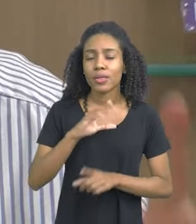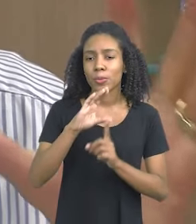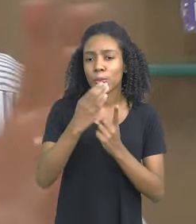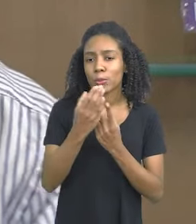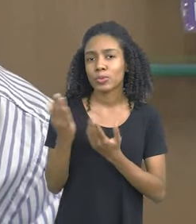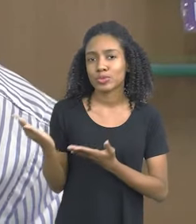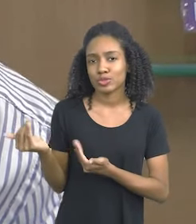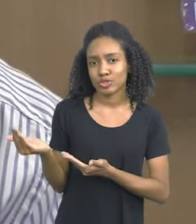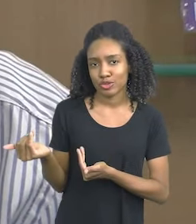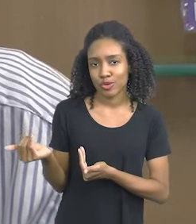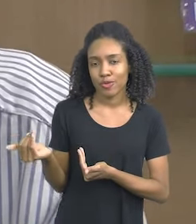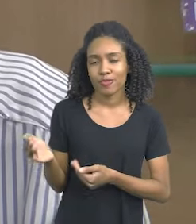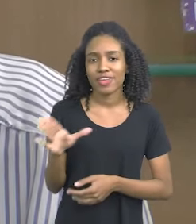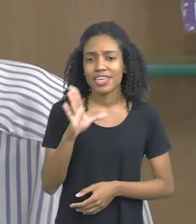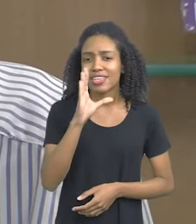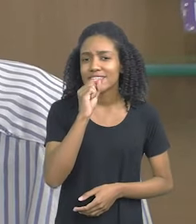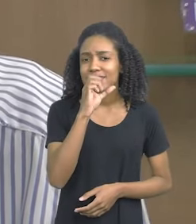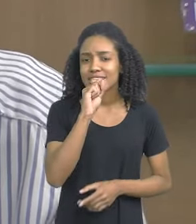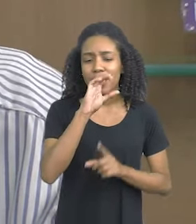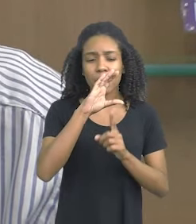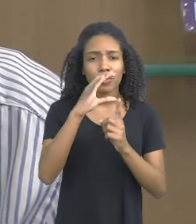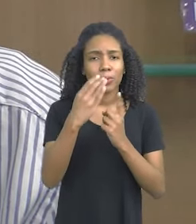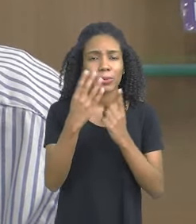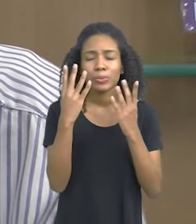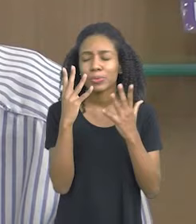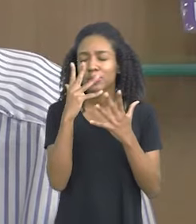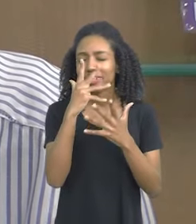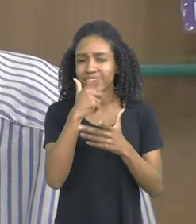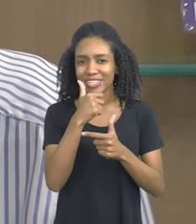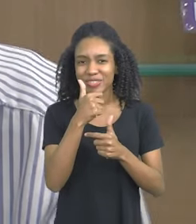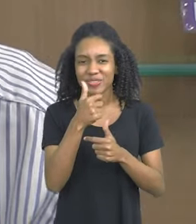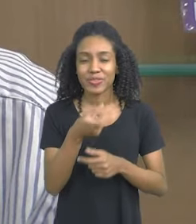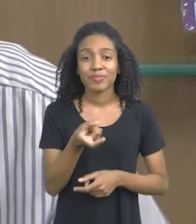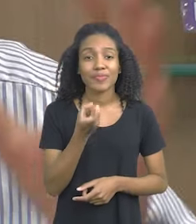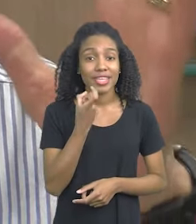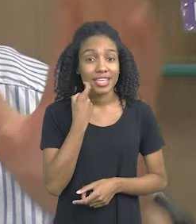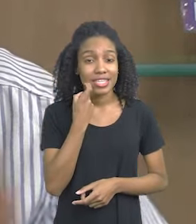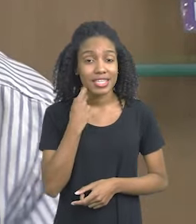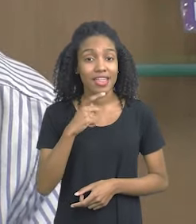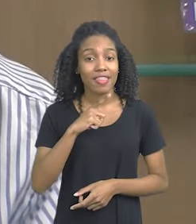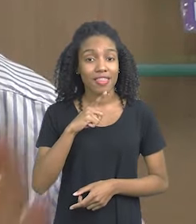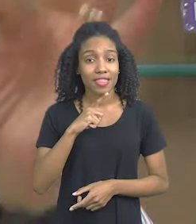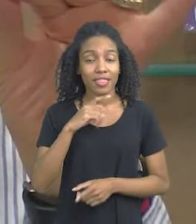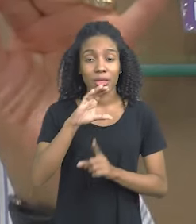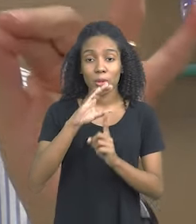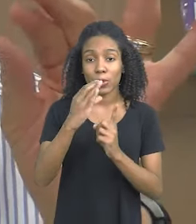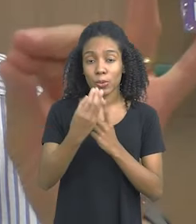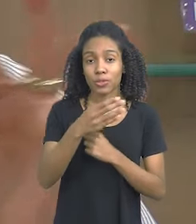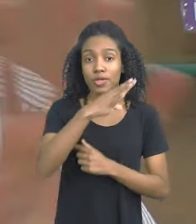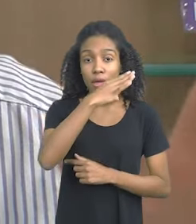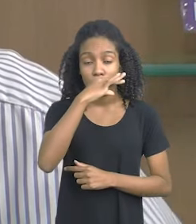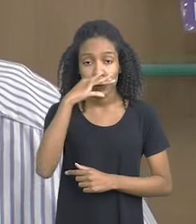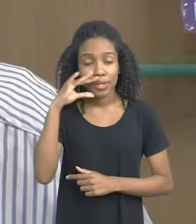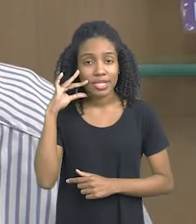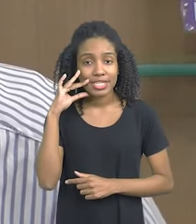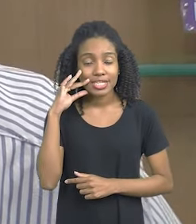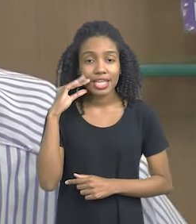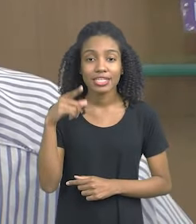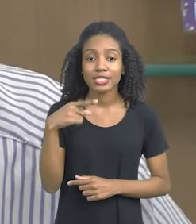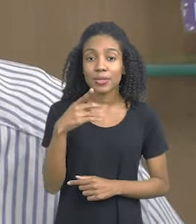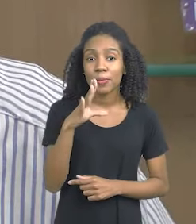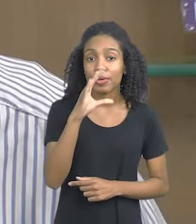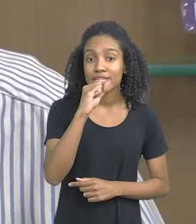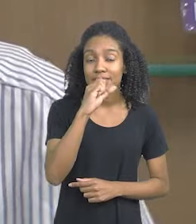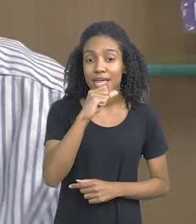E no sábado, temos tido reuniões lindas, na sexta, adolescentes, e no sábado, a Juventude Getsêmani. Você não precisa ficar